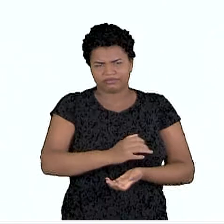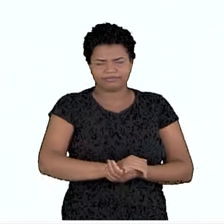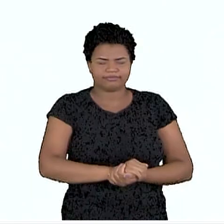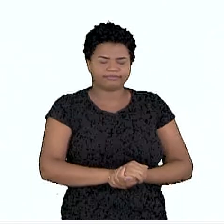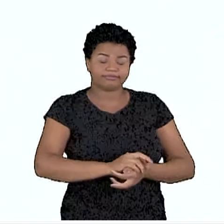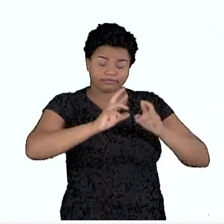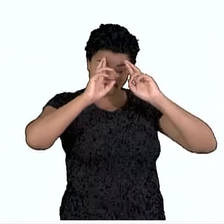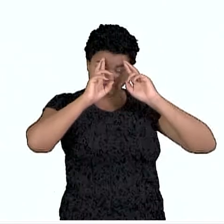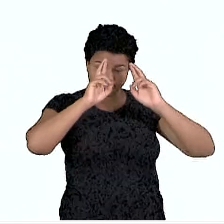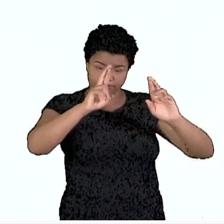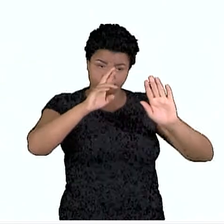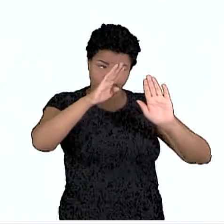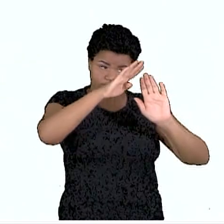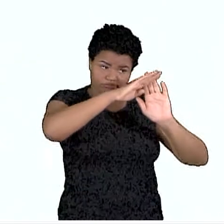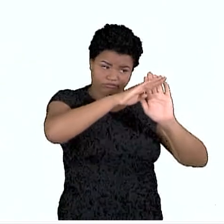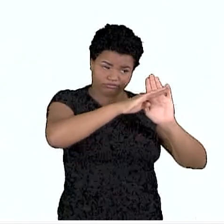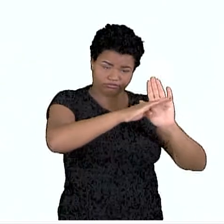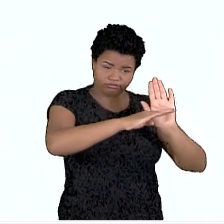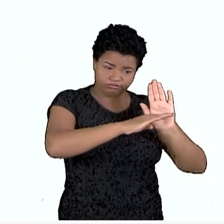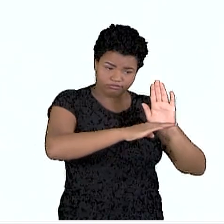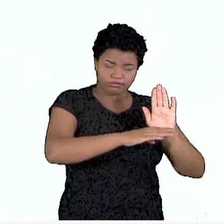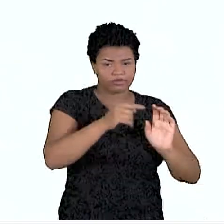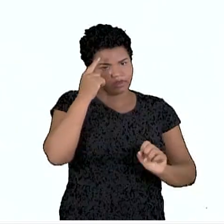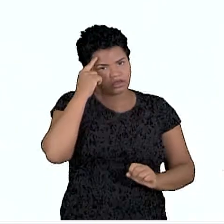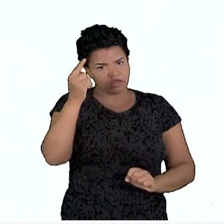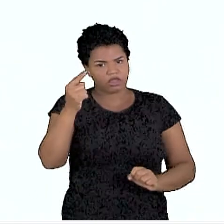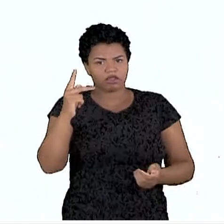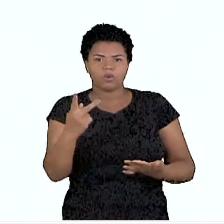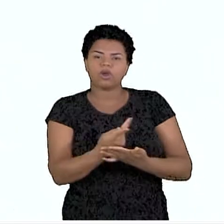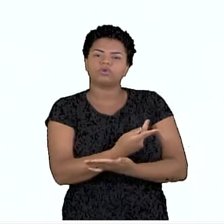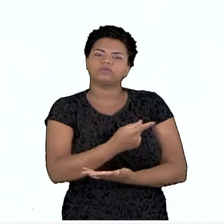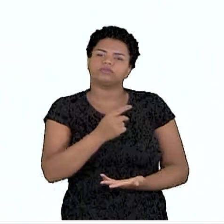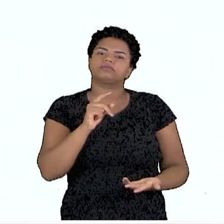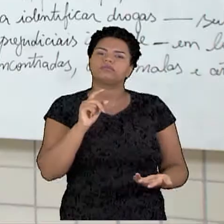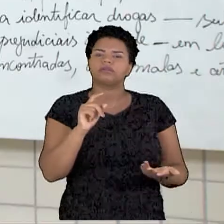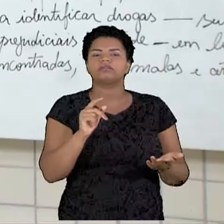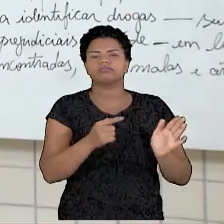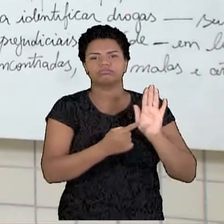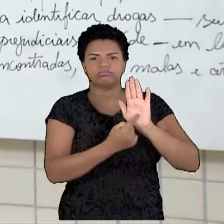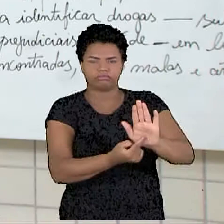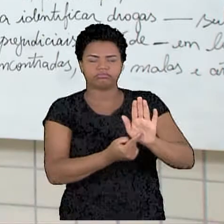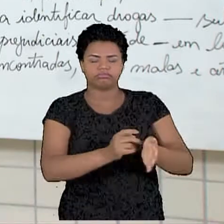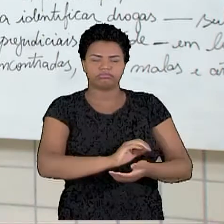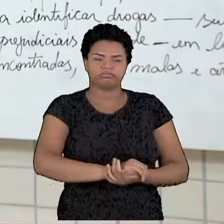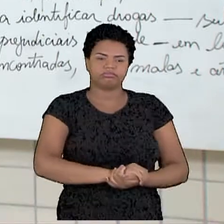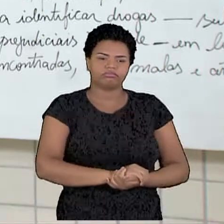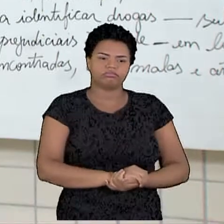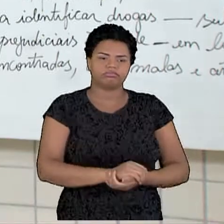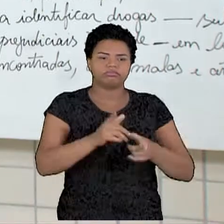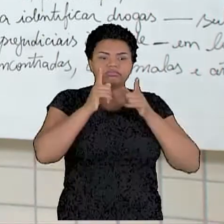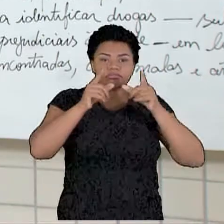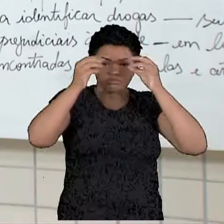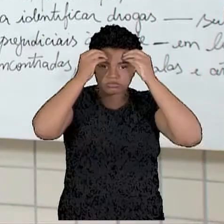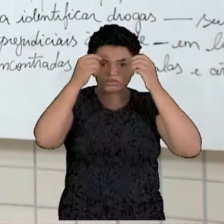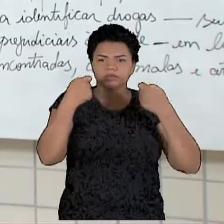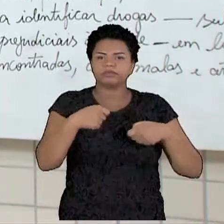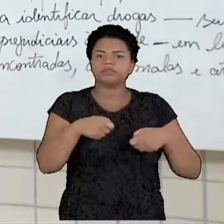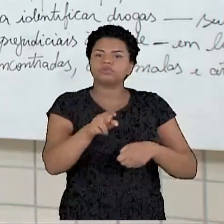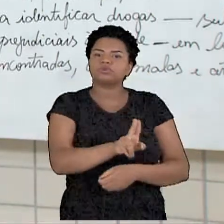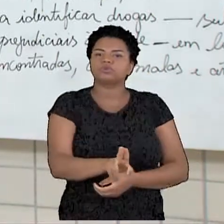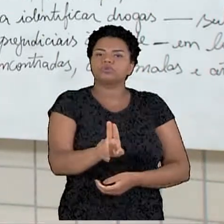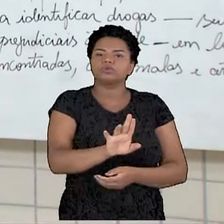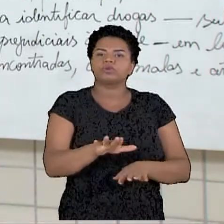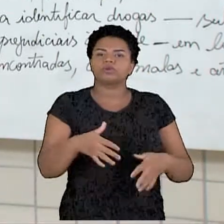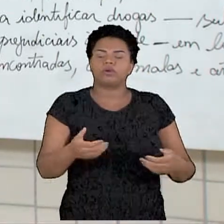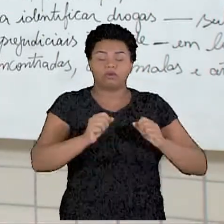Respeitar a ordem das ideias e fatos apresentados. Qual é a linguagem que eu devo empregar? A linguagem